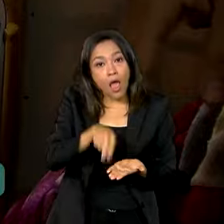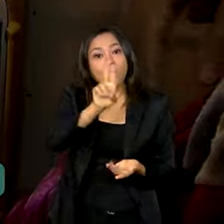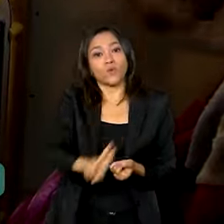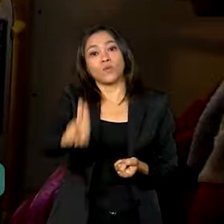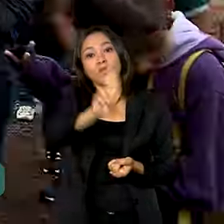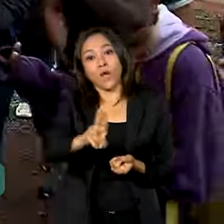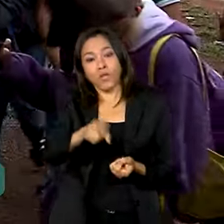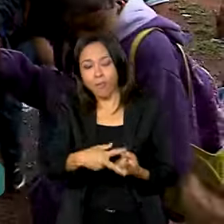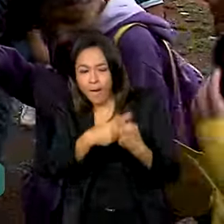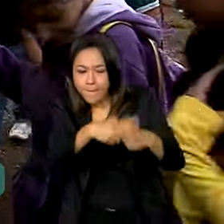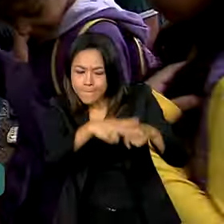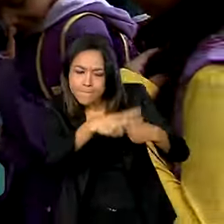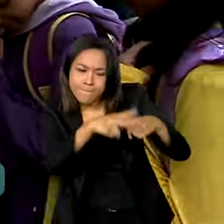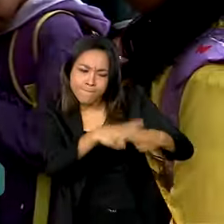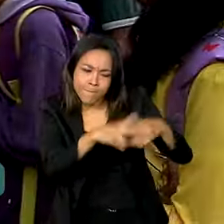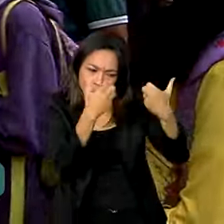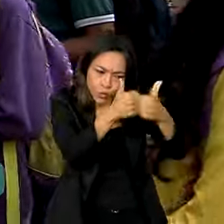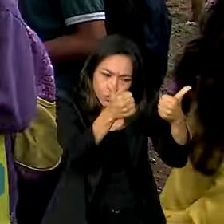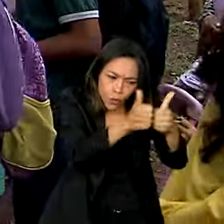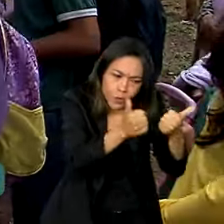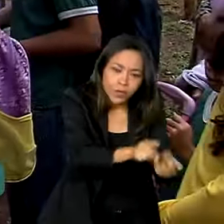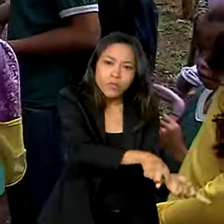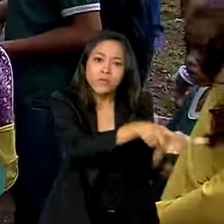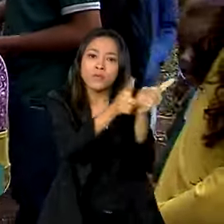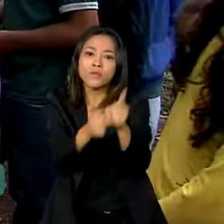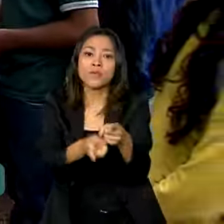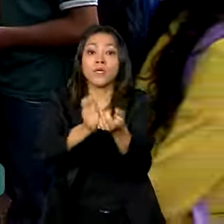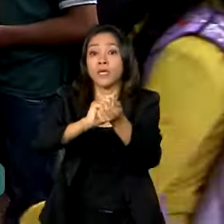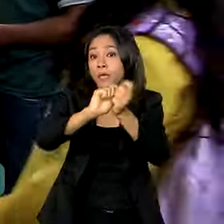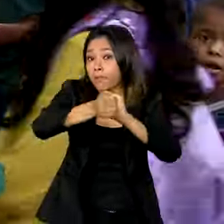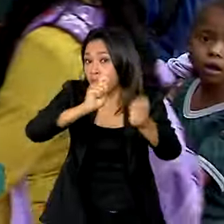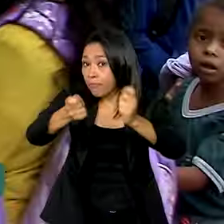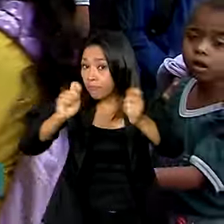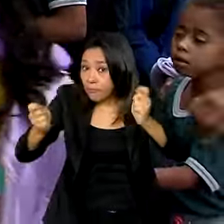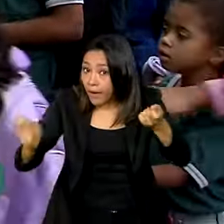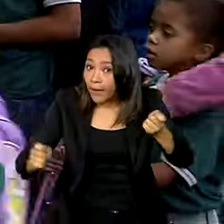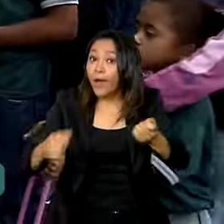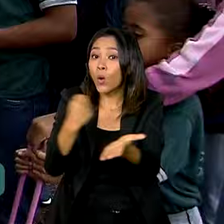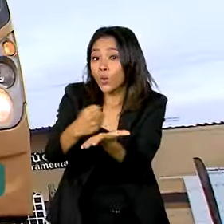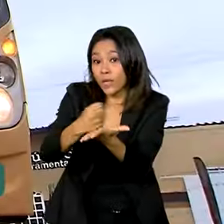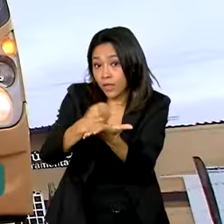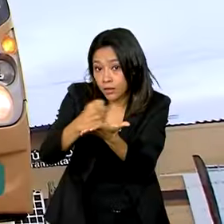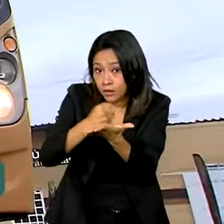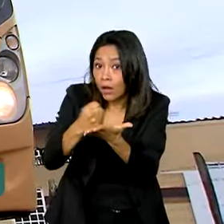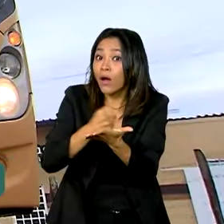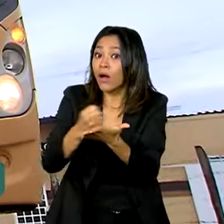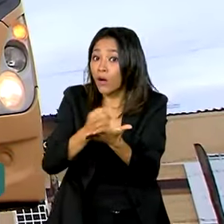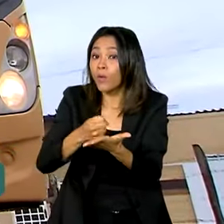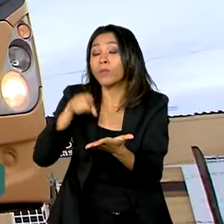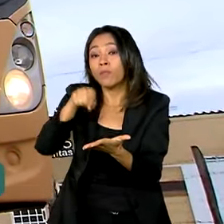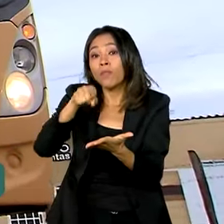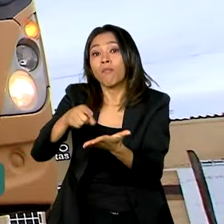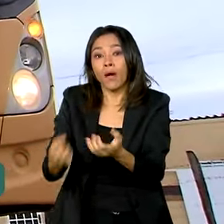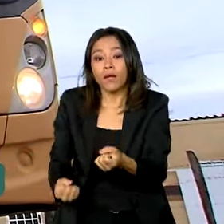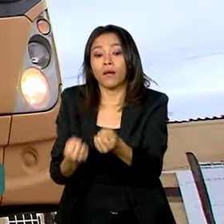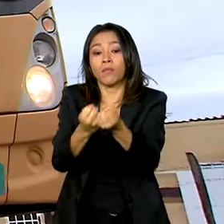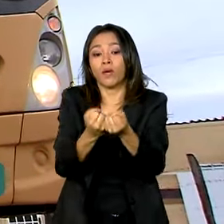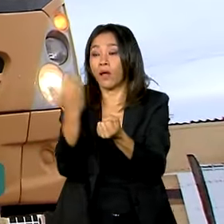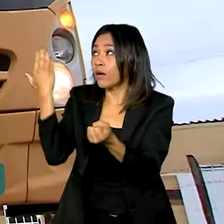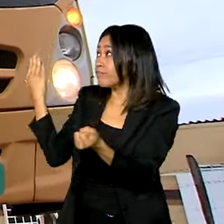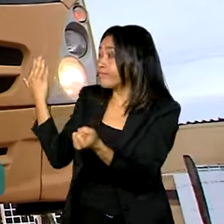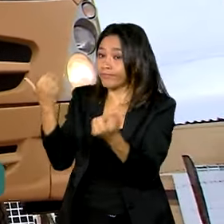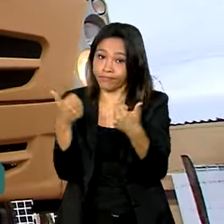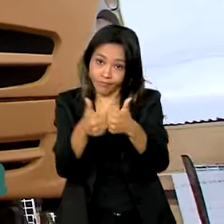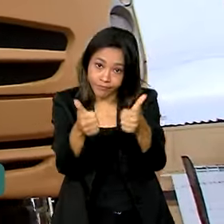para manutenção dos veículos e para pagar os serviços contratados junto a terceiros para o transporte escolar.